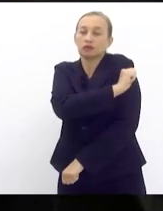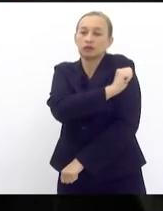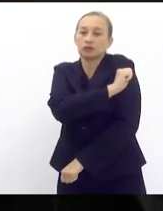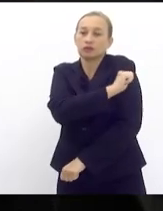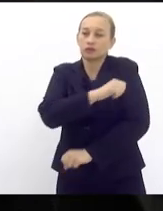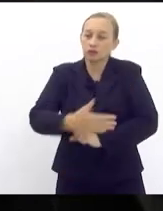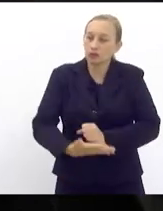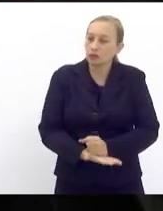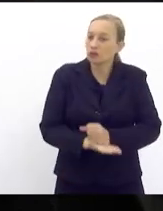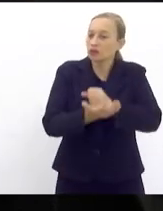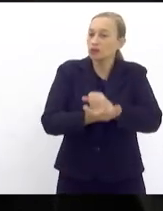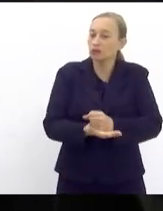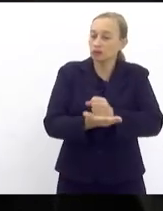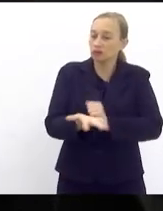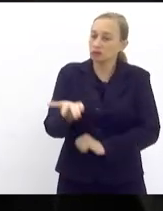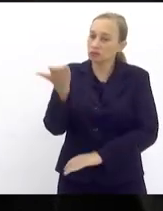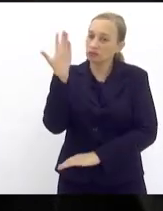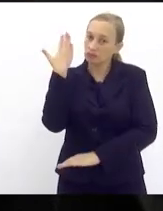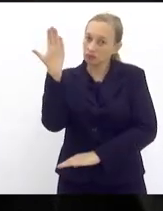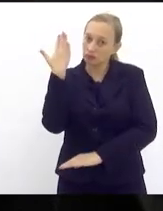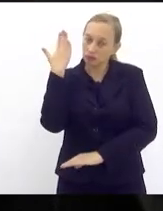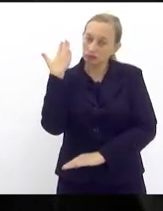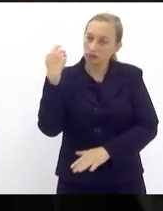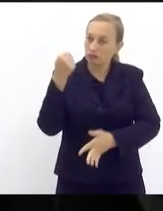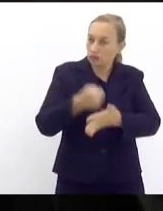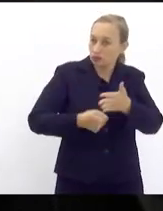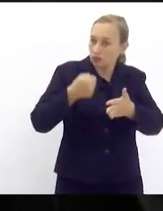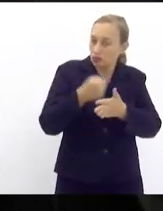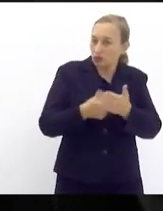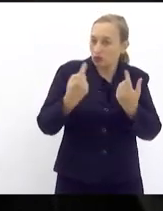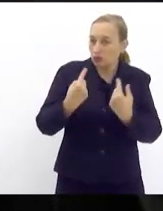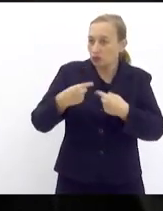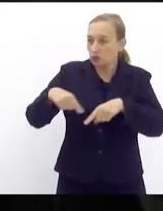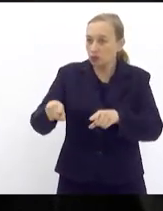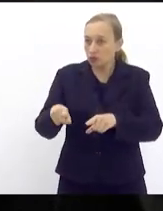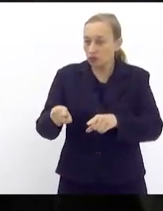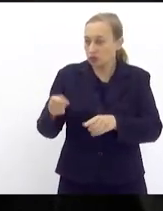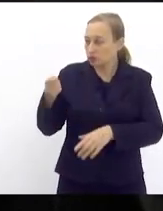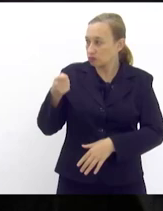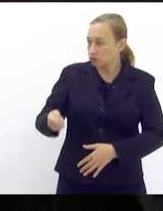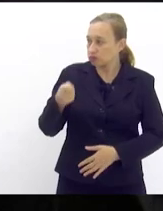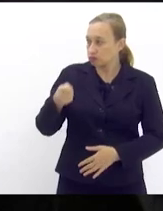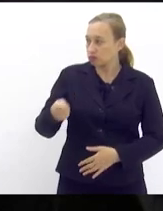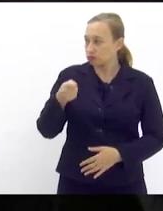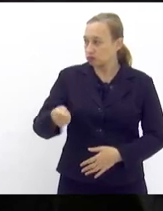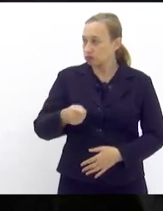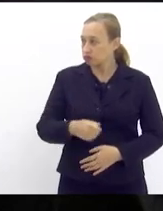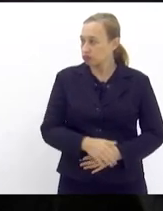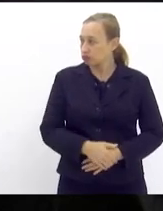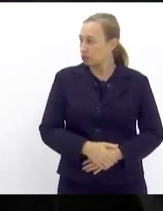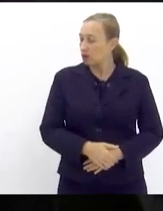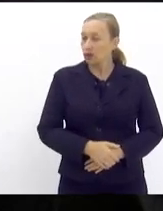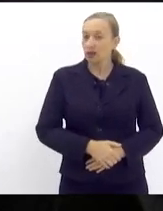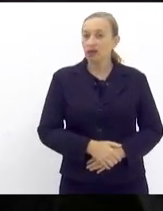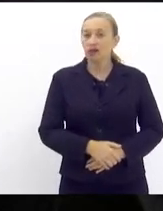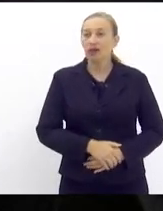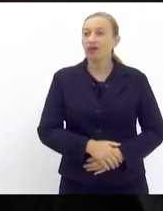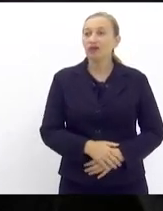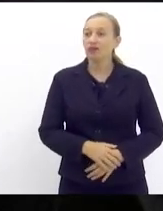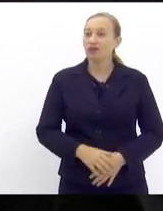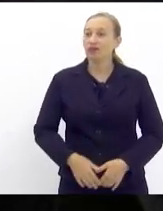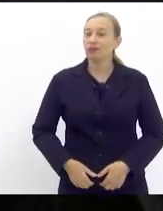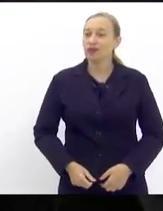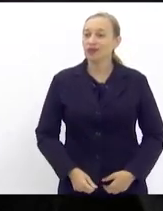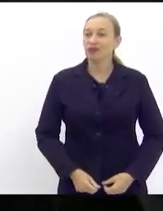sustentáculos à época da luta contra o autoritarismo e Edson Luiz é sem dúvida